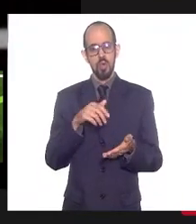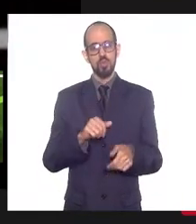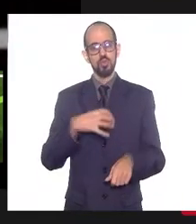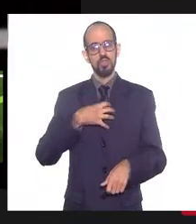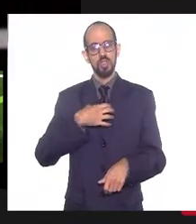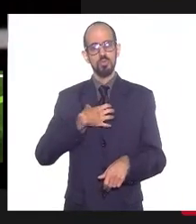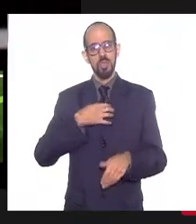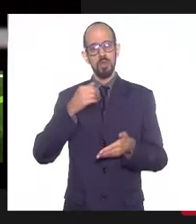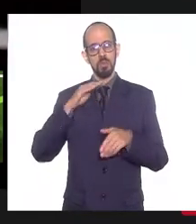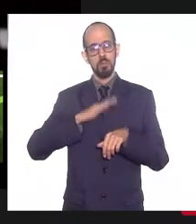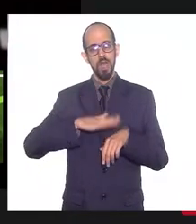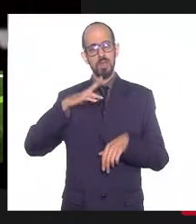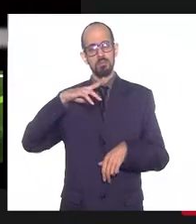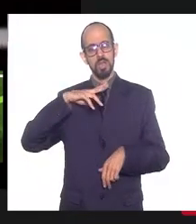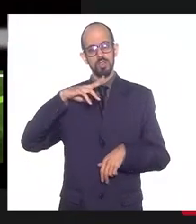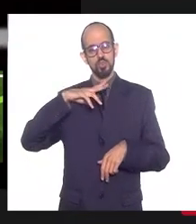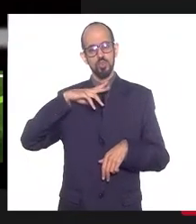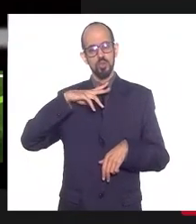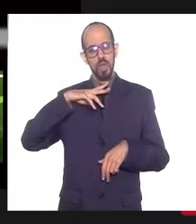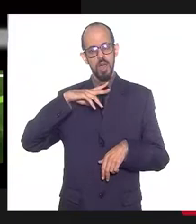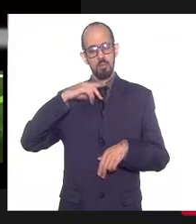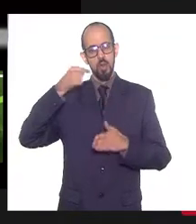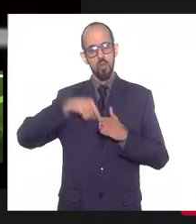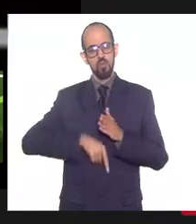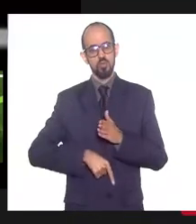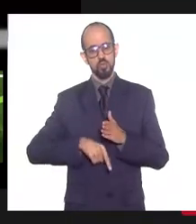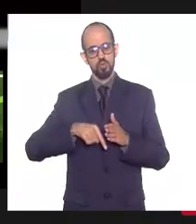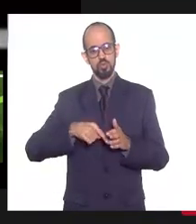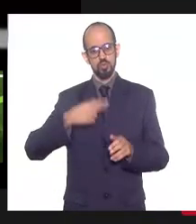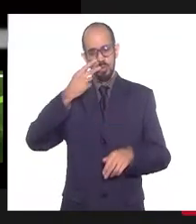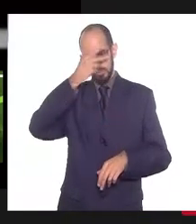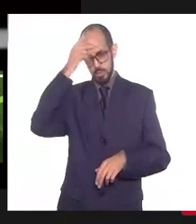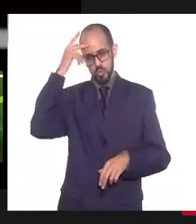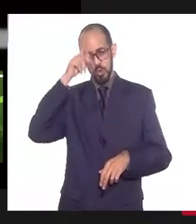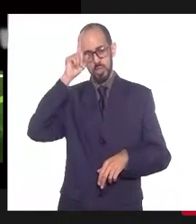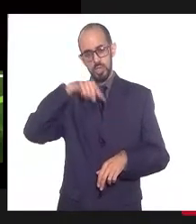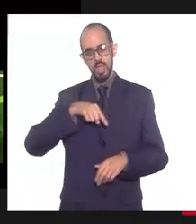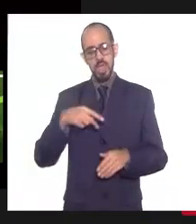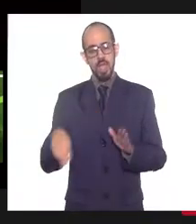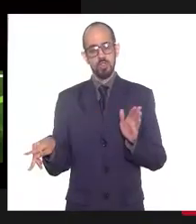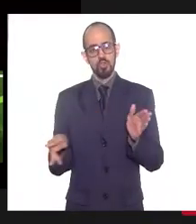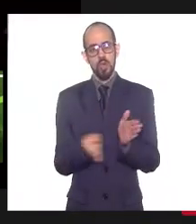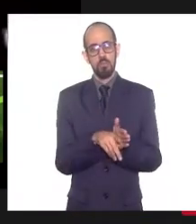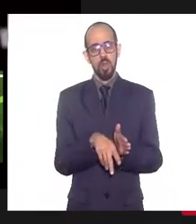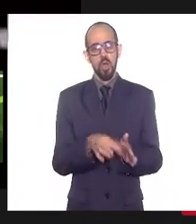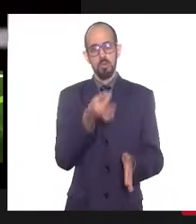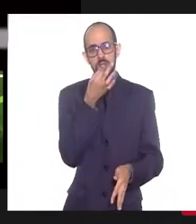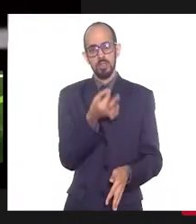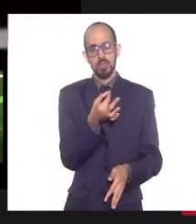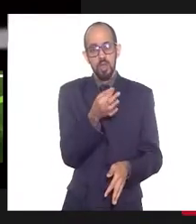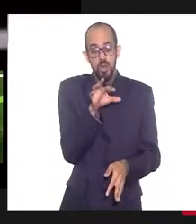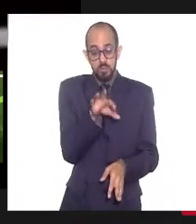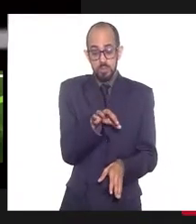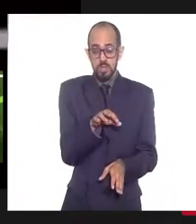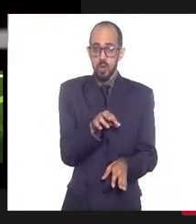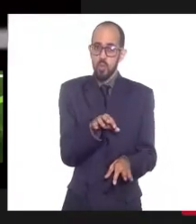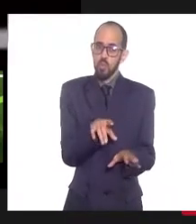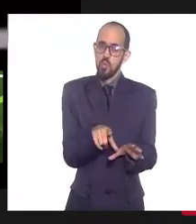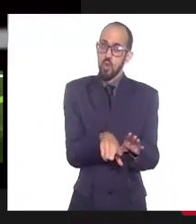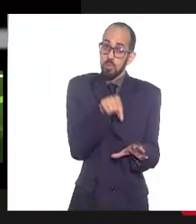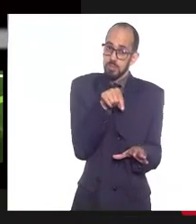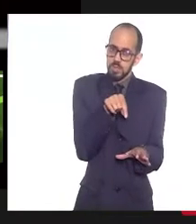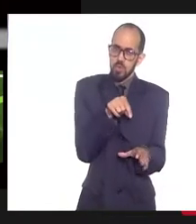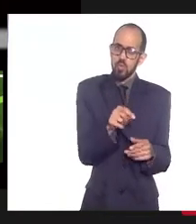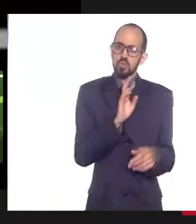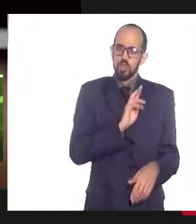íntimo e particular que alguém possa ter na vida, que é a sua opção religiosa, né? Seja ela qual for.